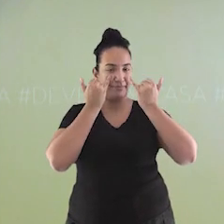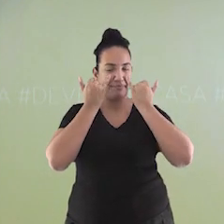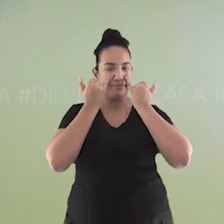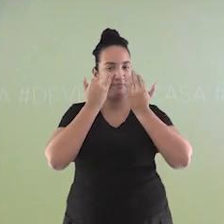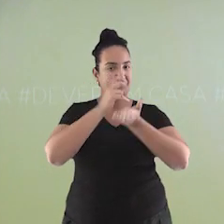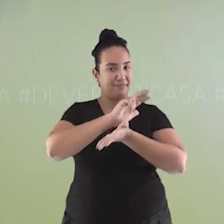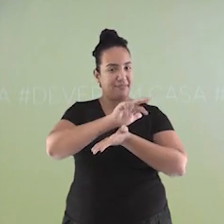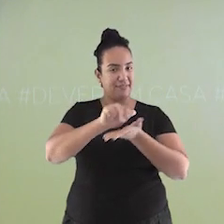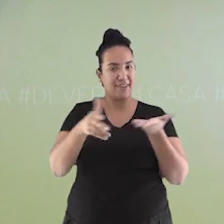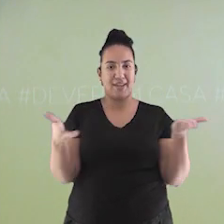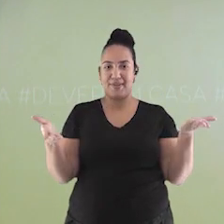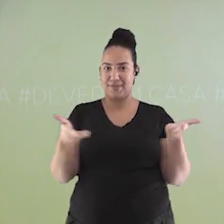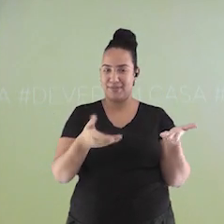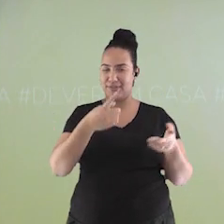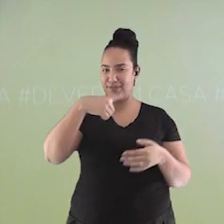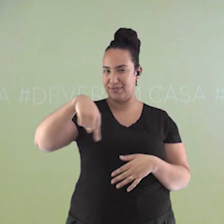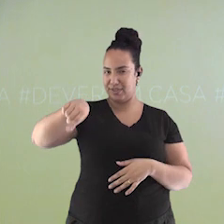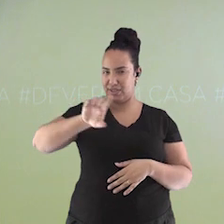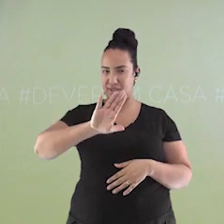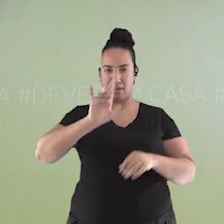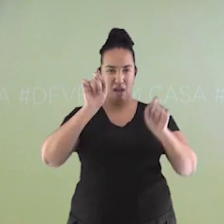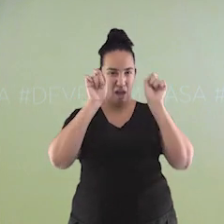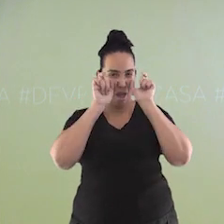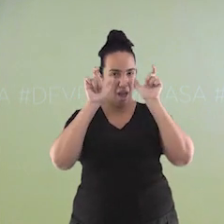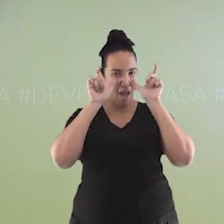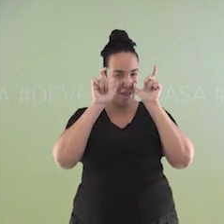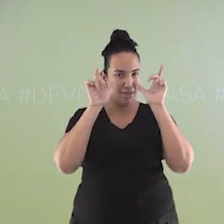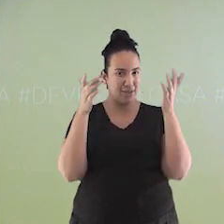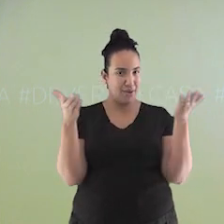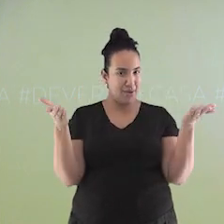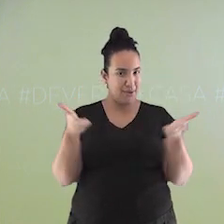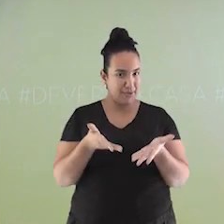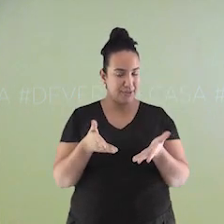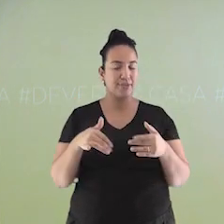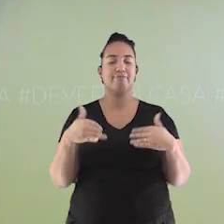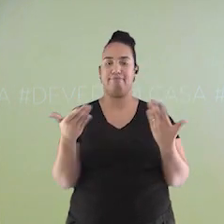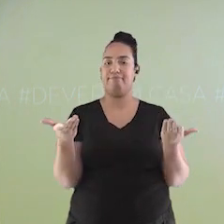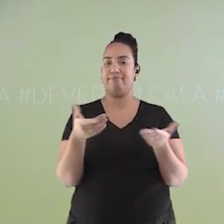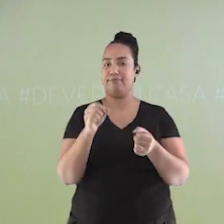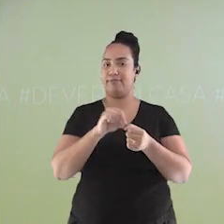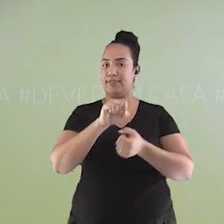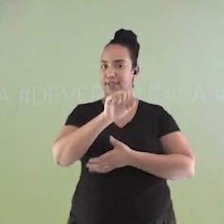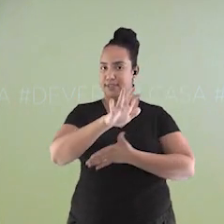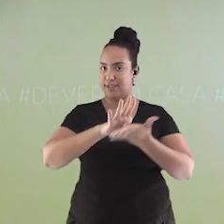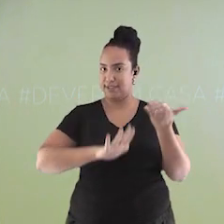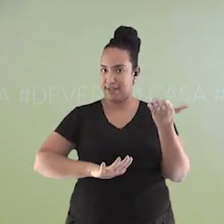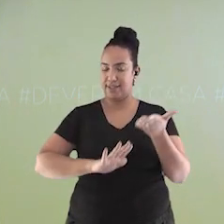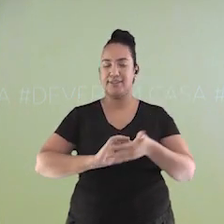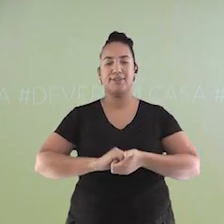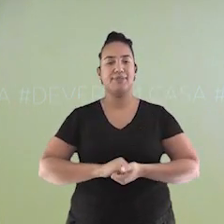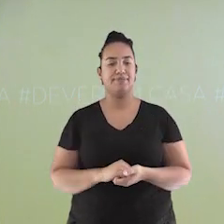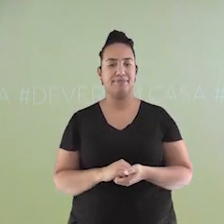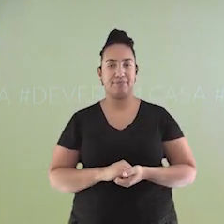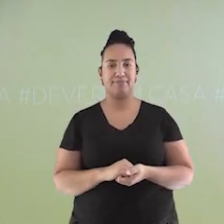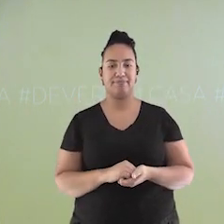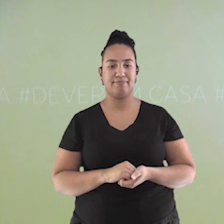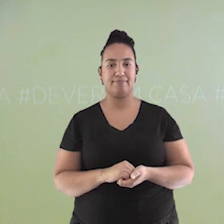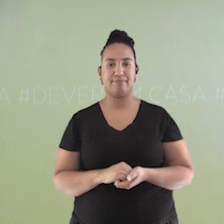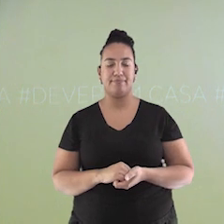informações com o André hoje. Será que você ficou atento à aula? Vamos realizar uma atividade para